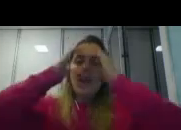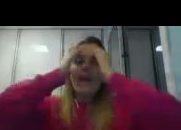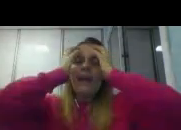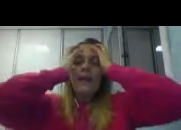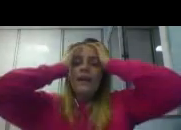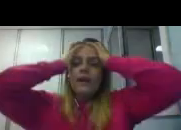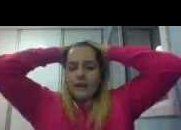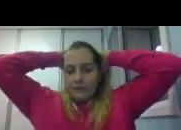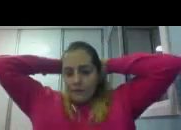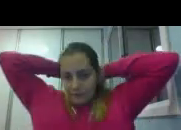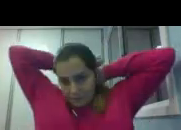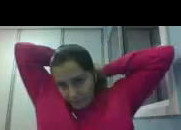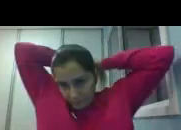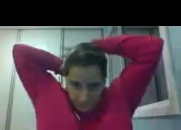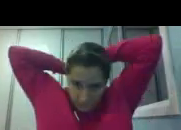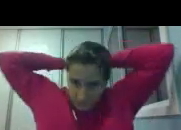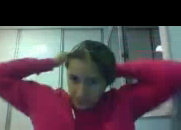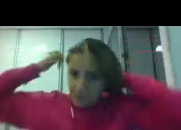tá?